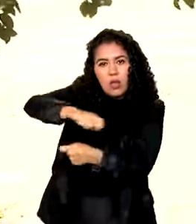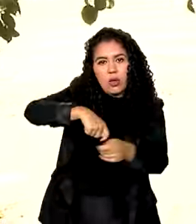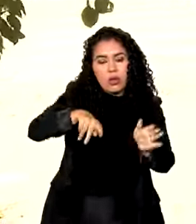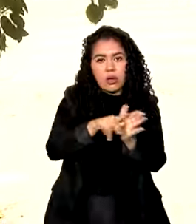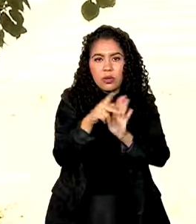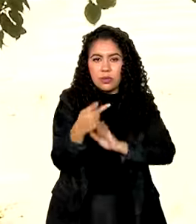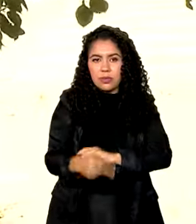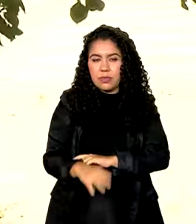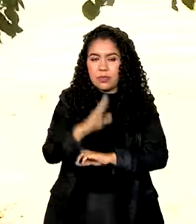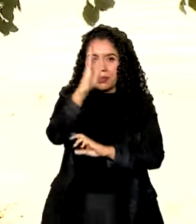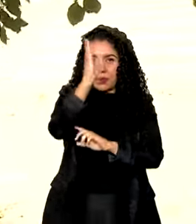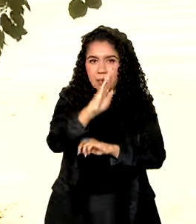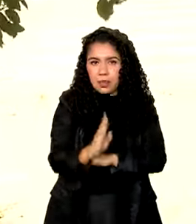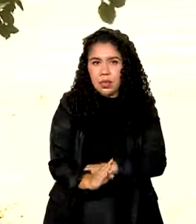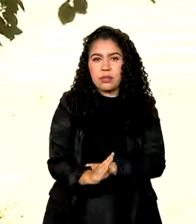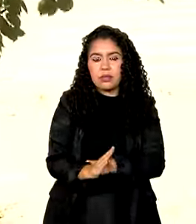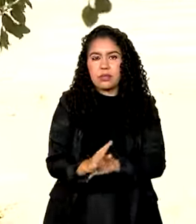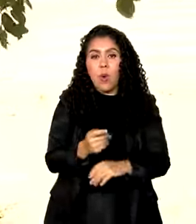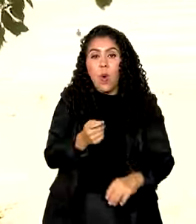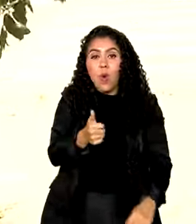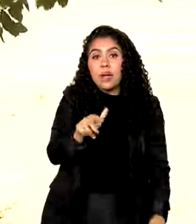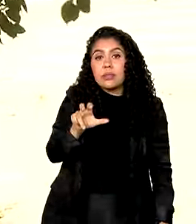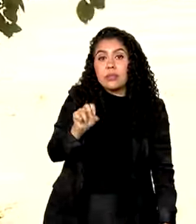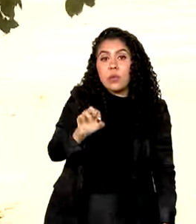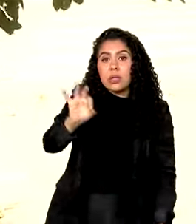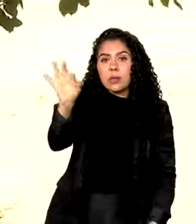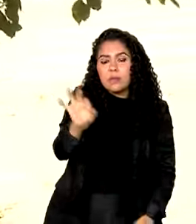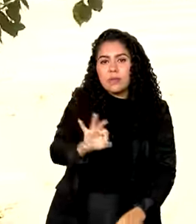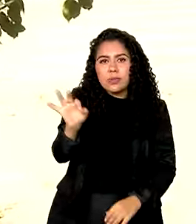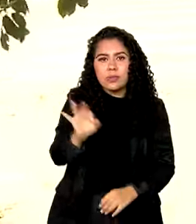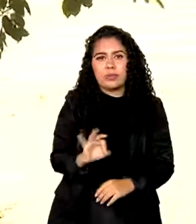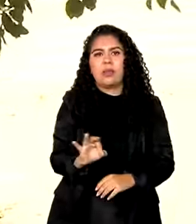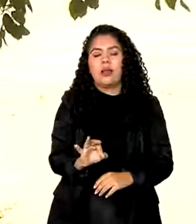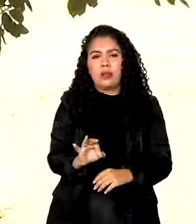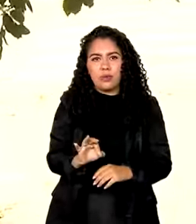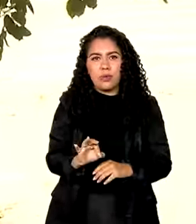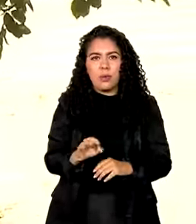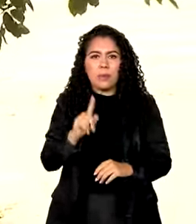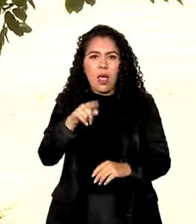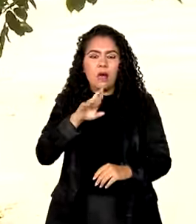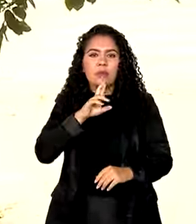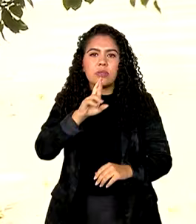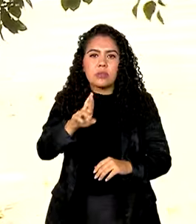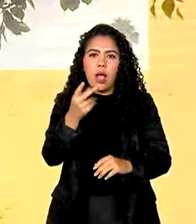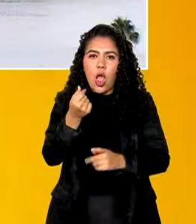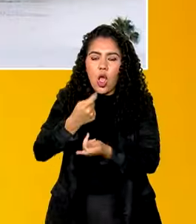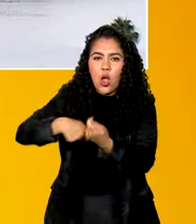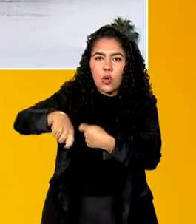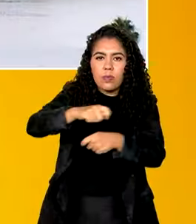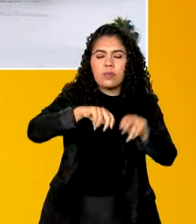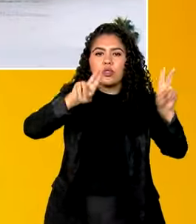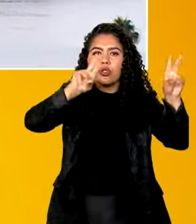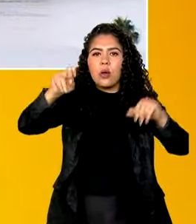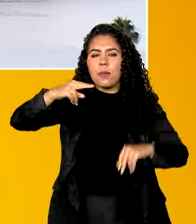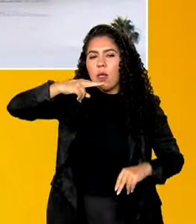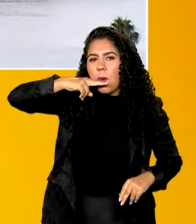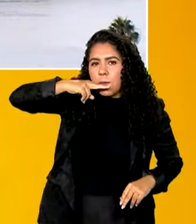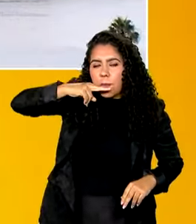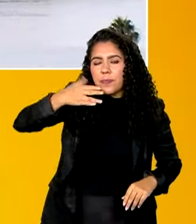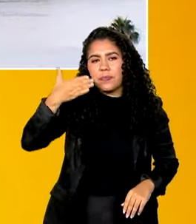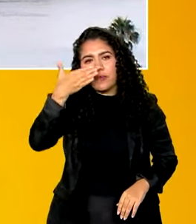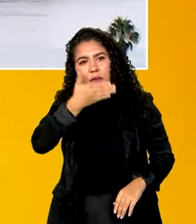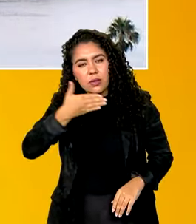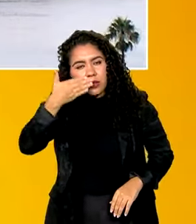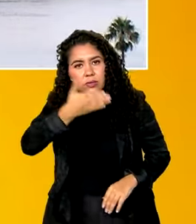pela metade de tudo o que o Brasil exporta. No mês de maio, os produtos de cana-de-açúcar tiveram